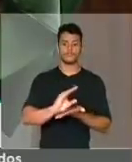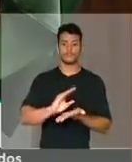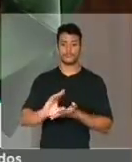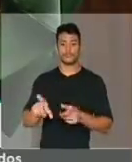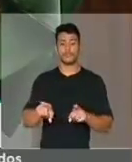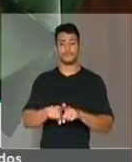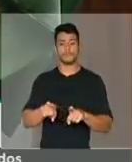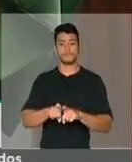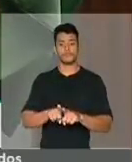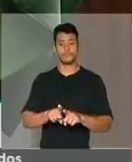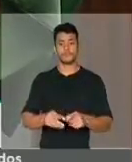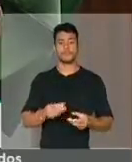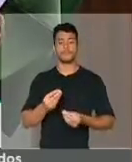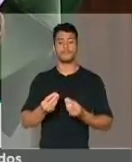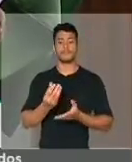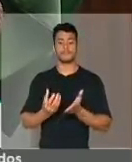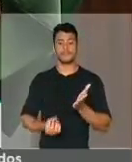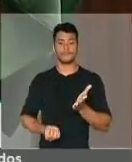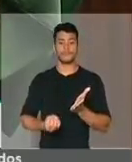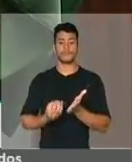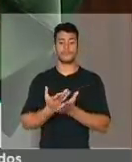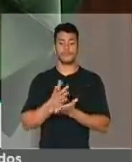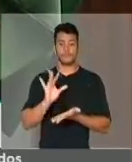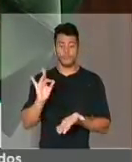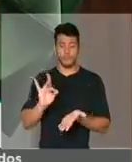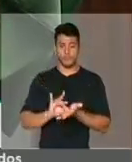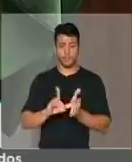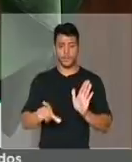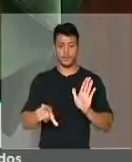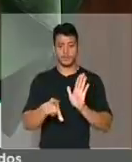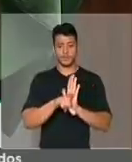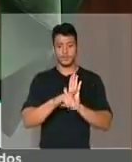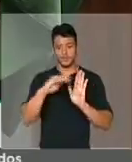bem como o fiel cumprimento da legislação,